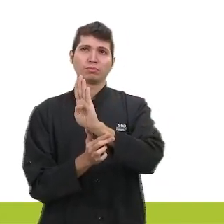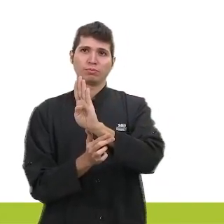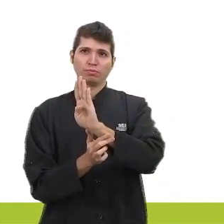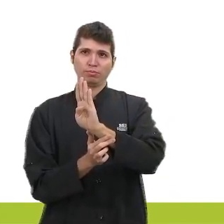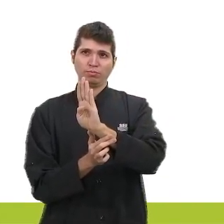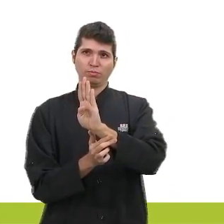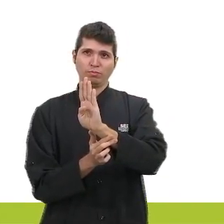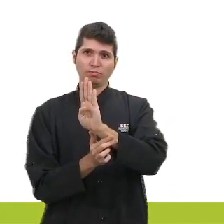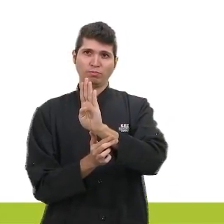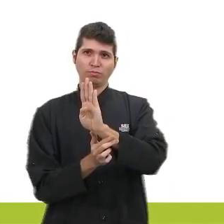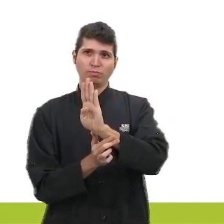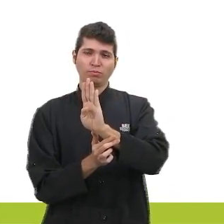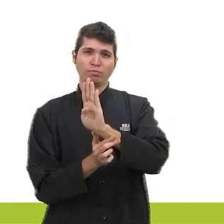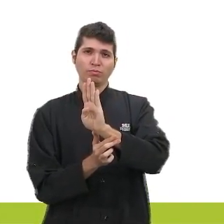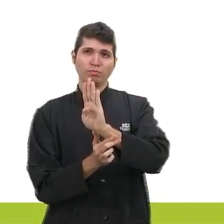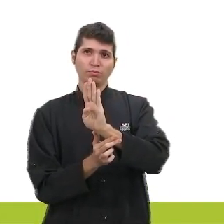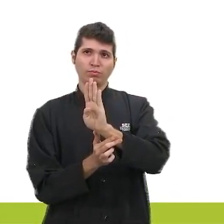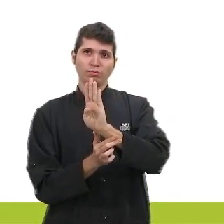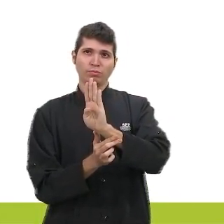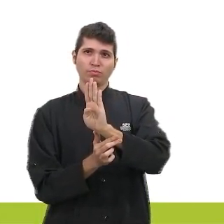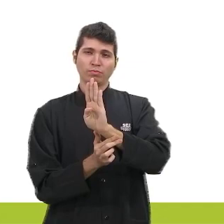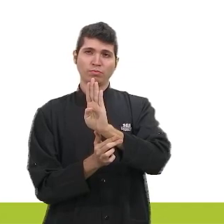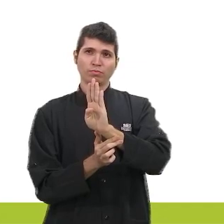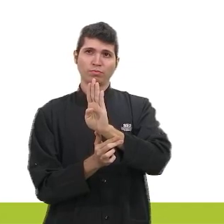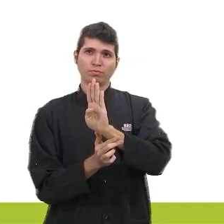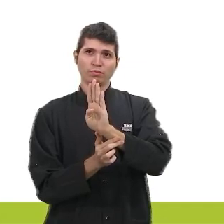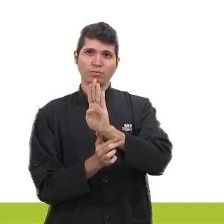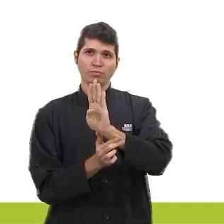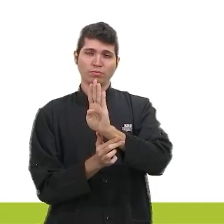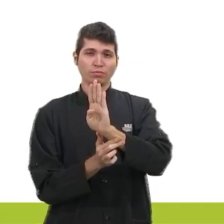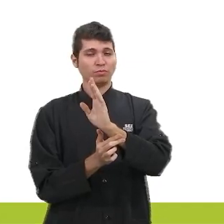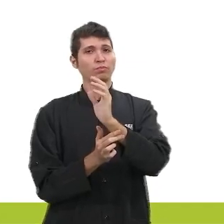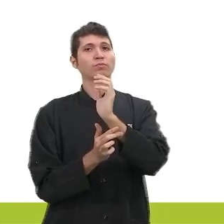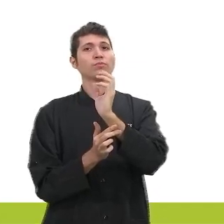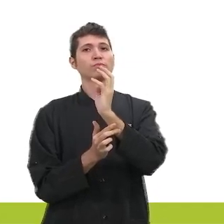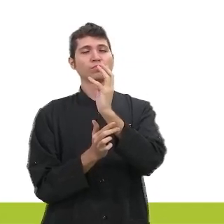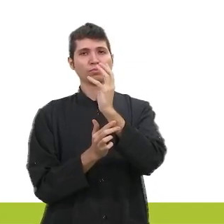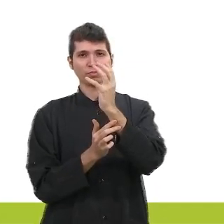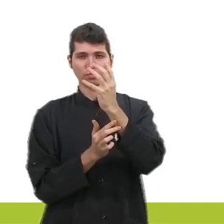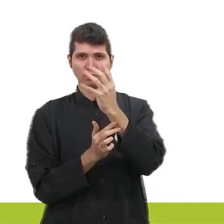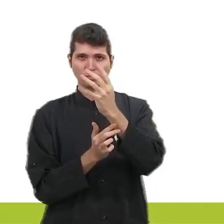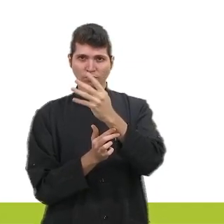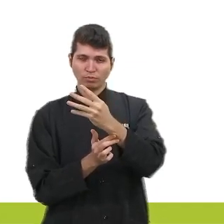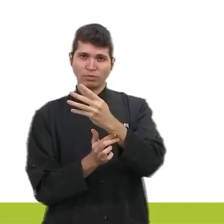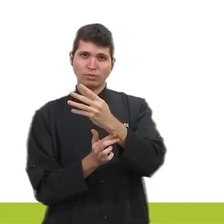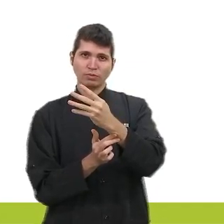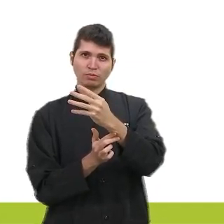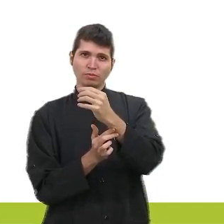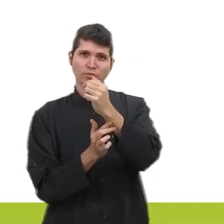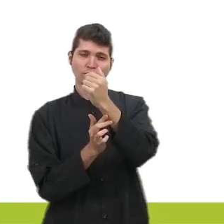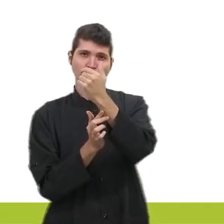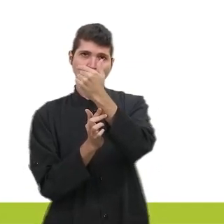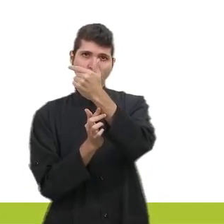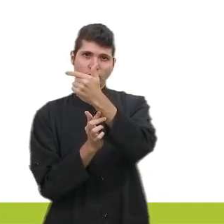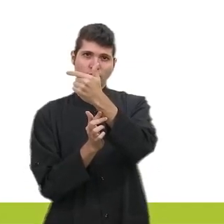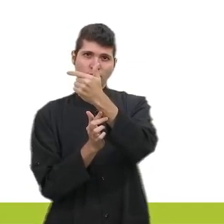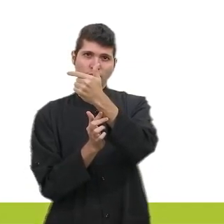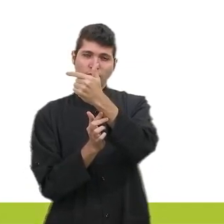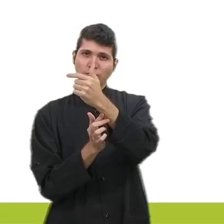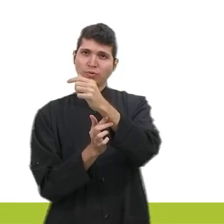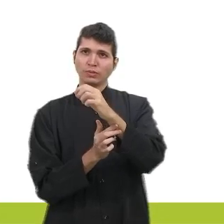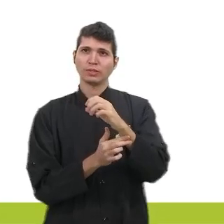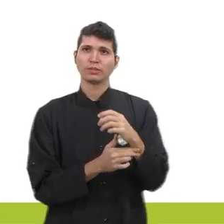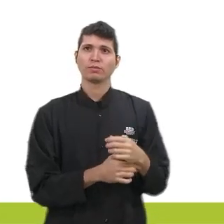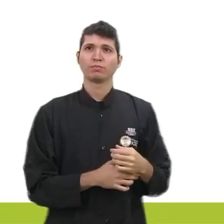aqui, ó. Ok? É o segundo que aparece aqui. Vale 4 ao quadrado. Então, 4 ao quadrado é 16, 4 vezes 3